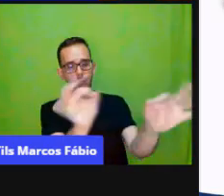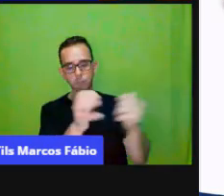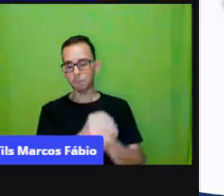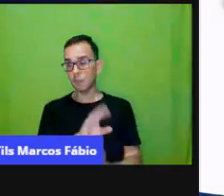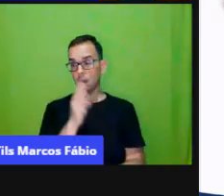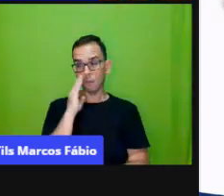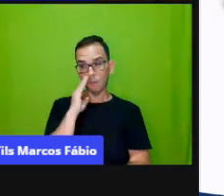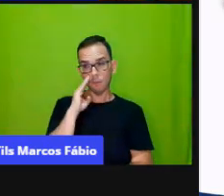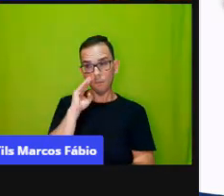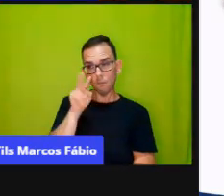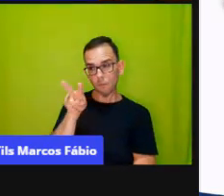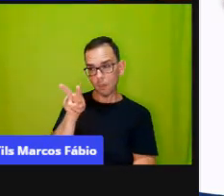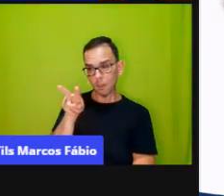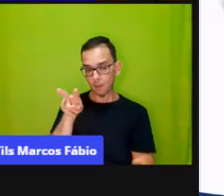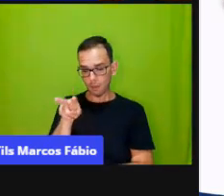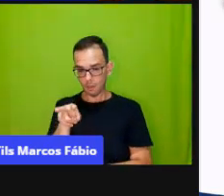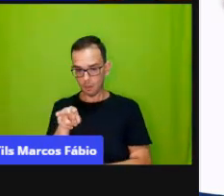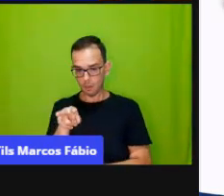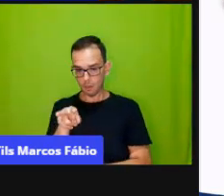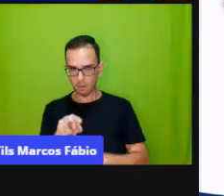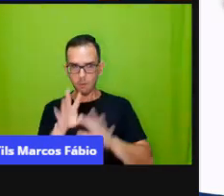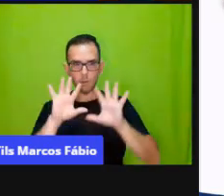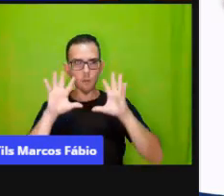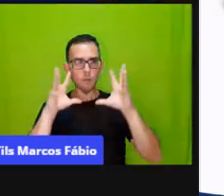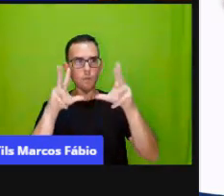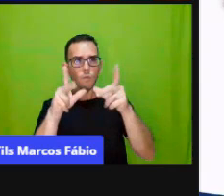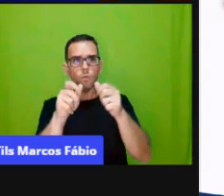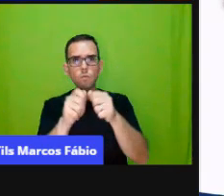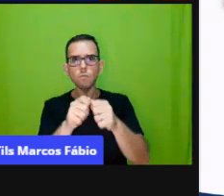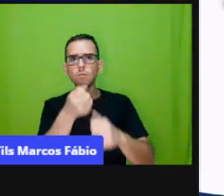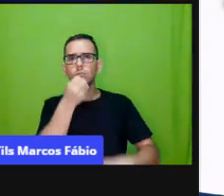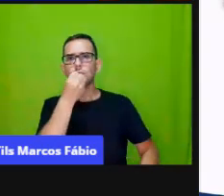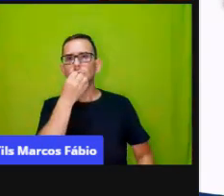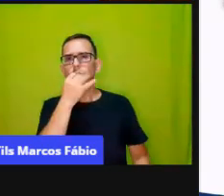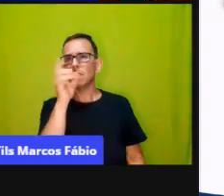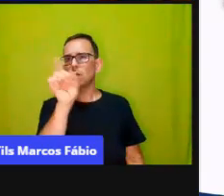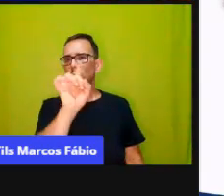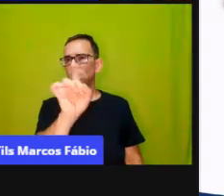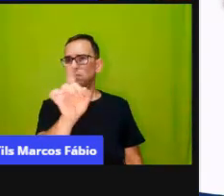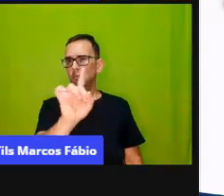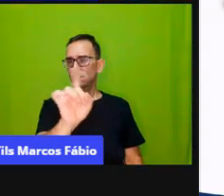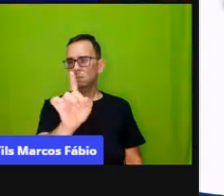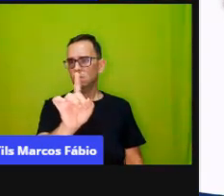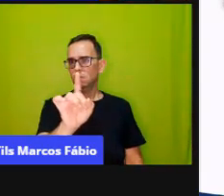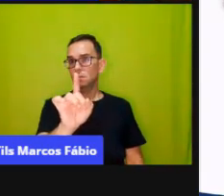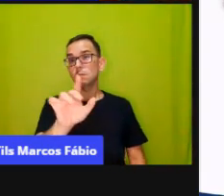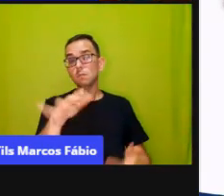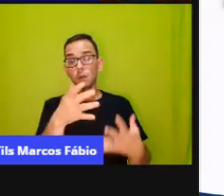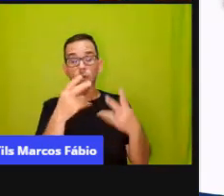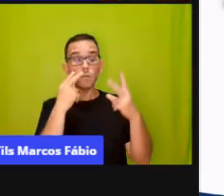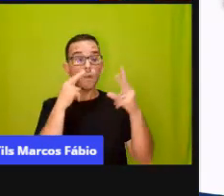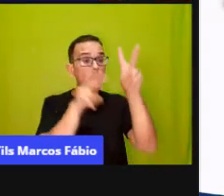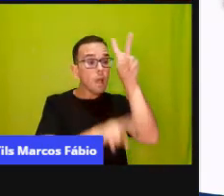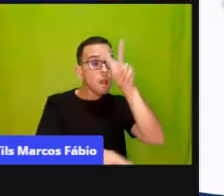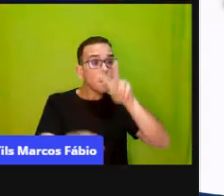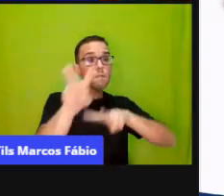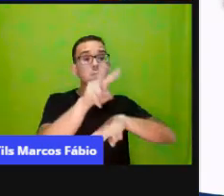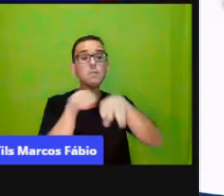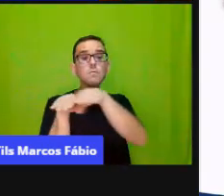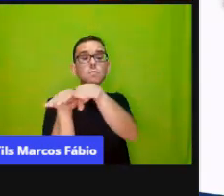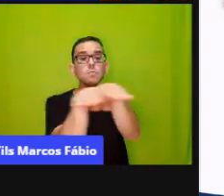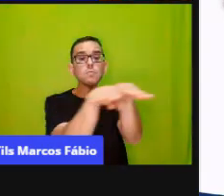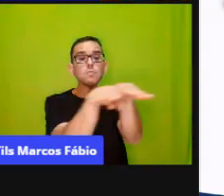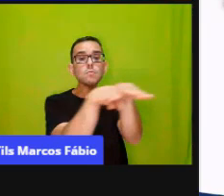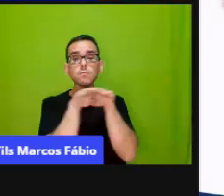para todos, eu vou dizer que não está tão bom assim. Então, eu tenho uma visão mais equilibrada